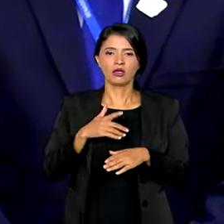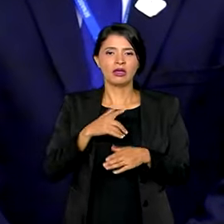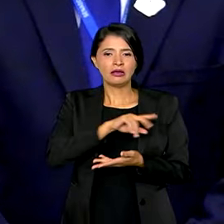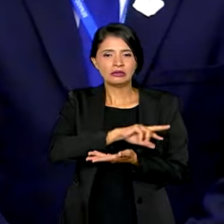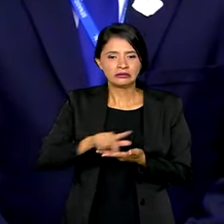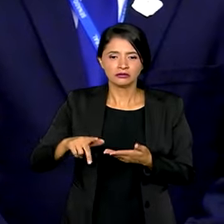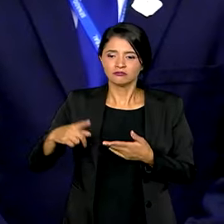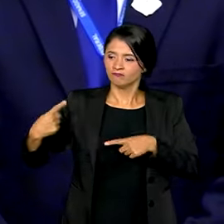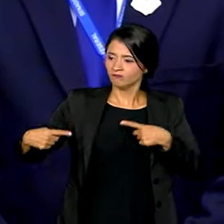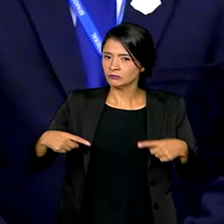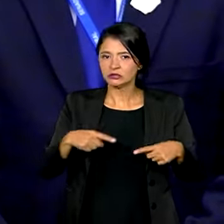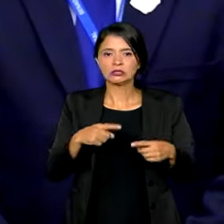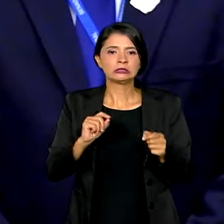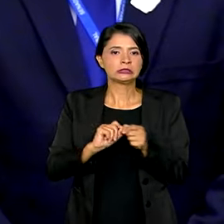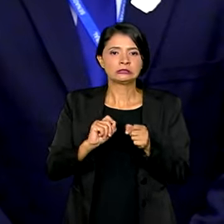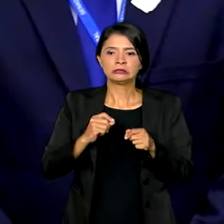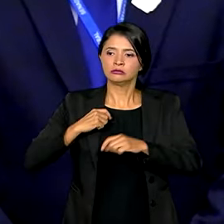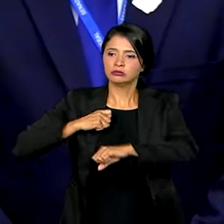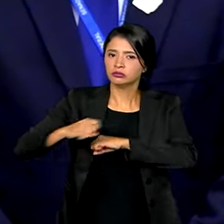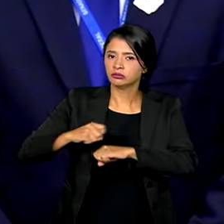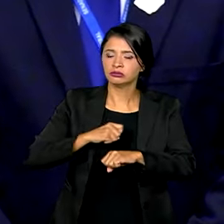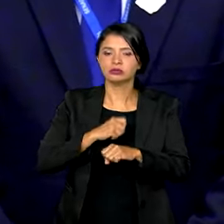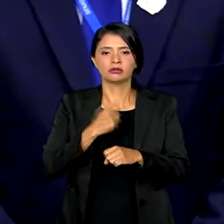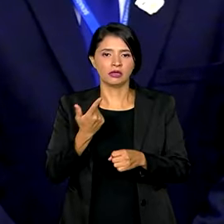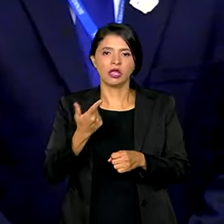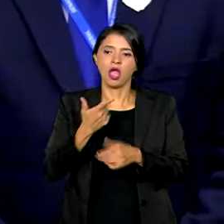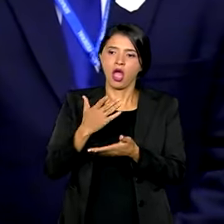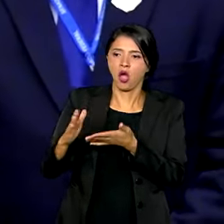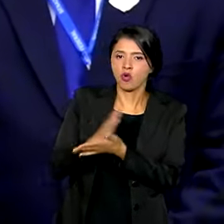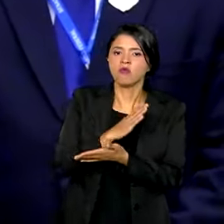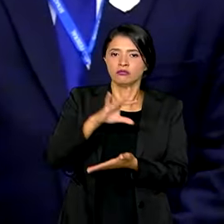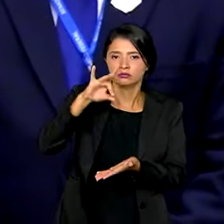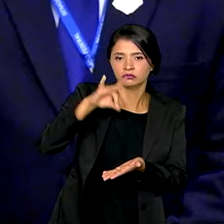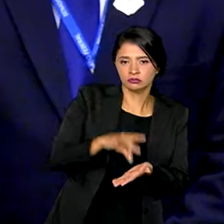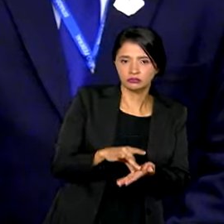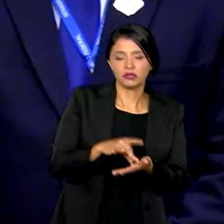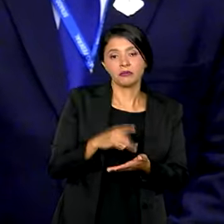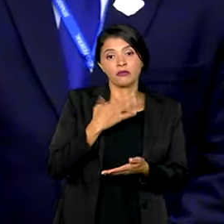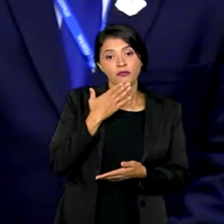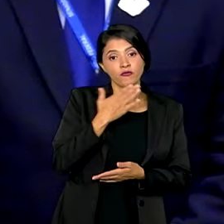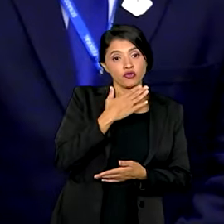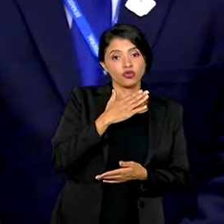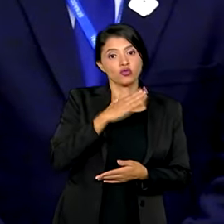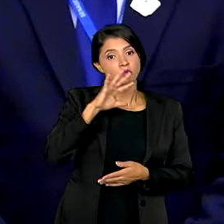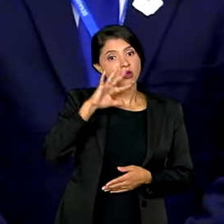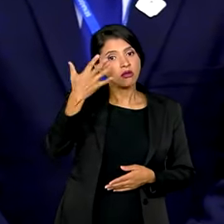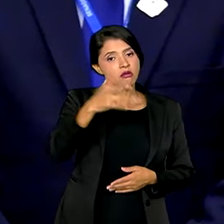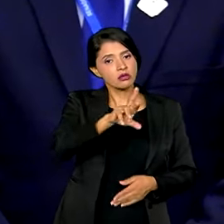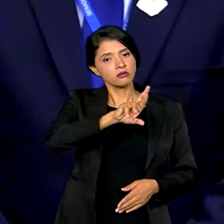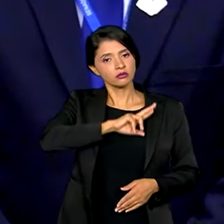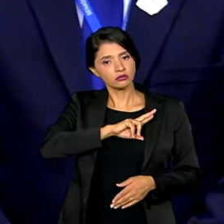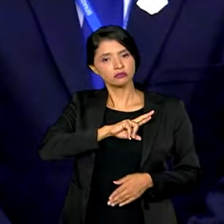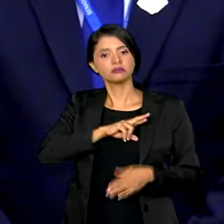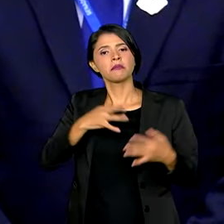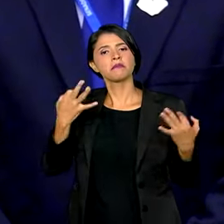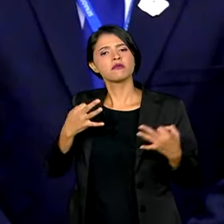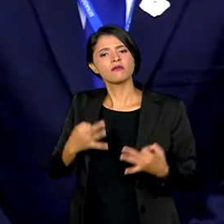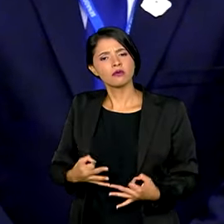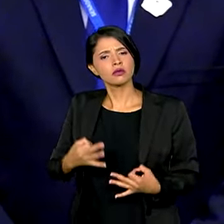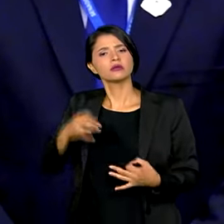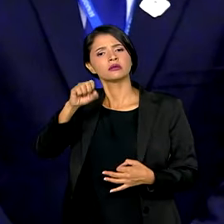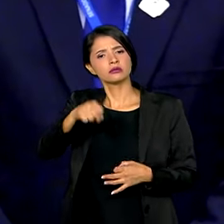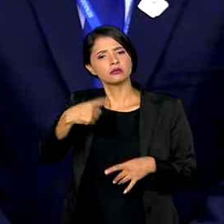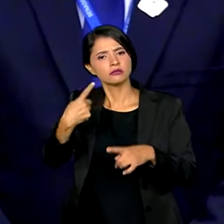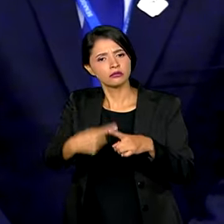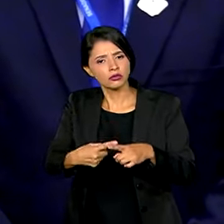muitas disputas, e muitas delas legítimas em proveito de uma solução. Ela é perfeita porque ela foi